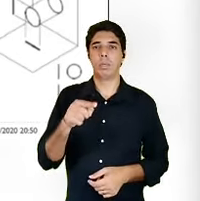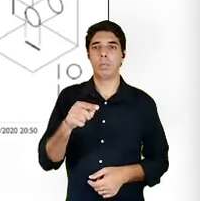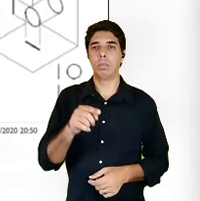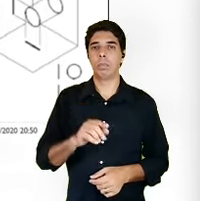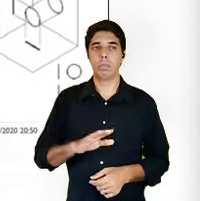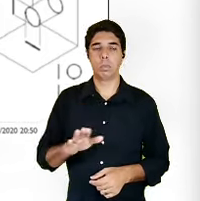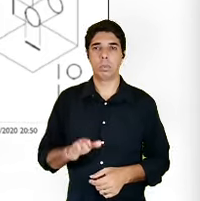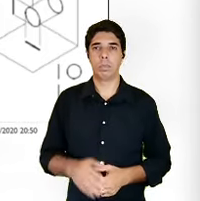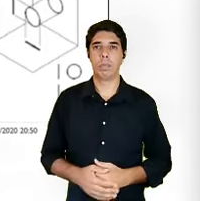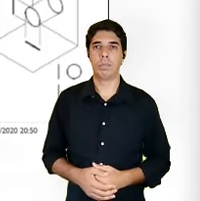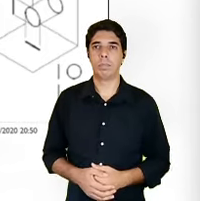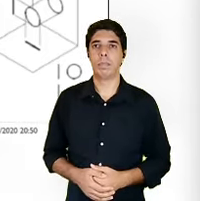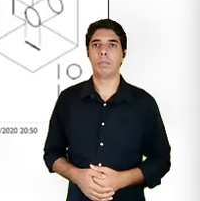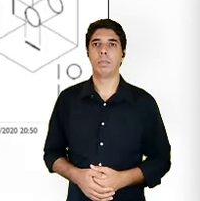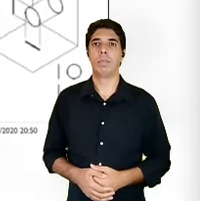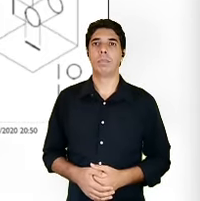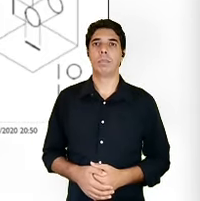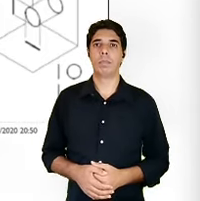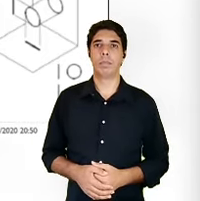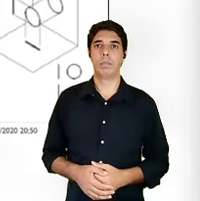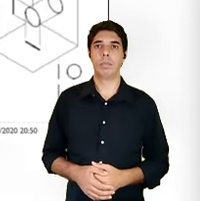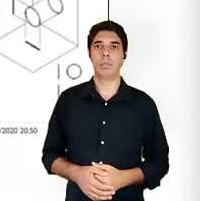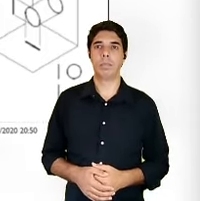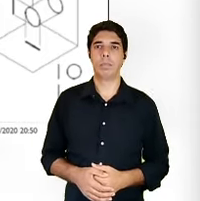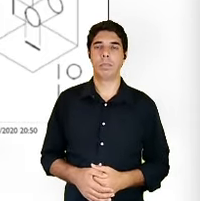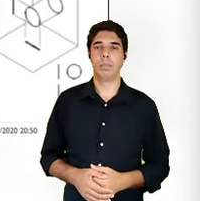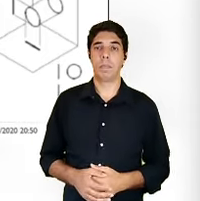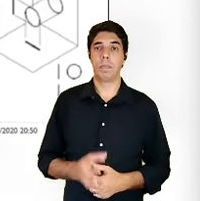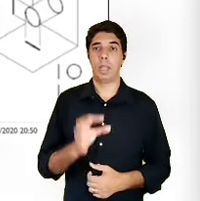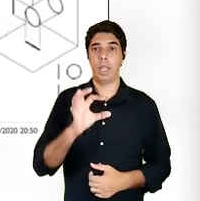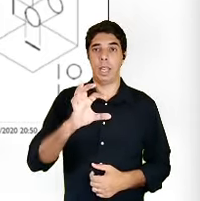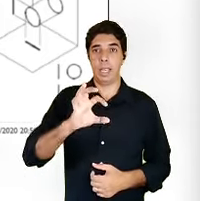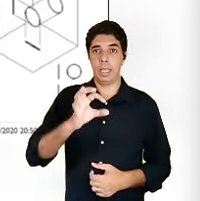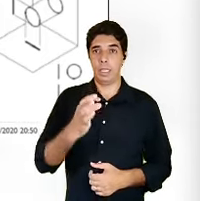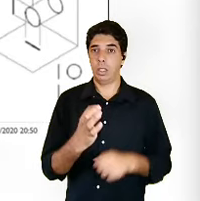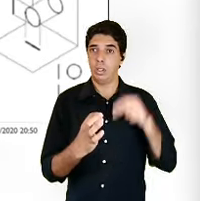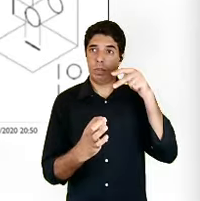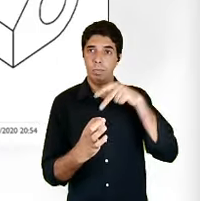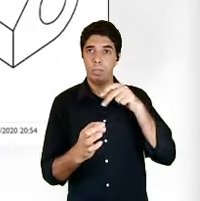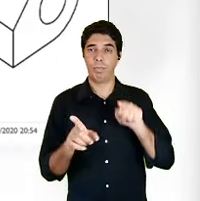também a mesma coisa, só que nesse caso a circunferência paralela aos outros dois planos de